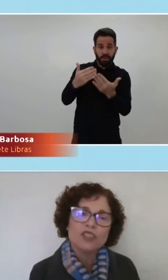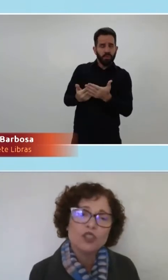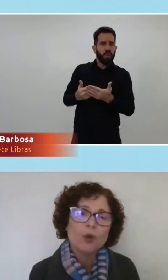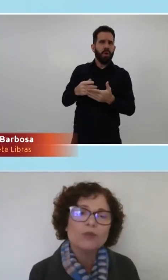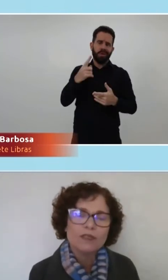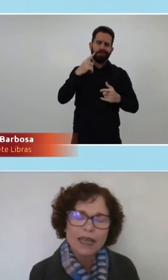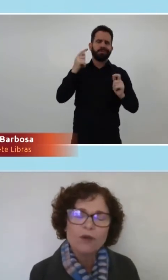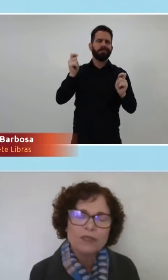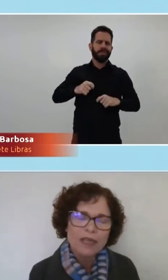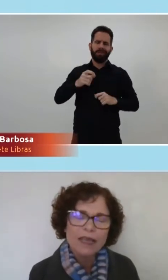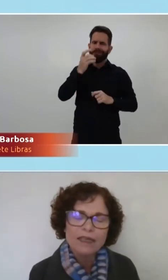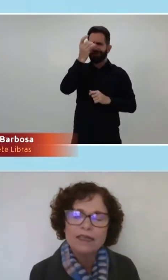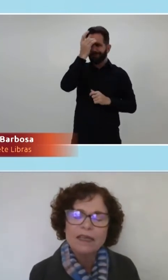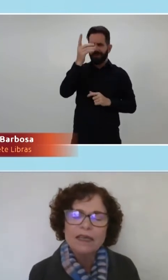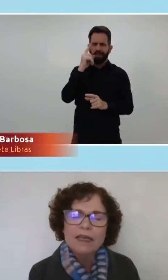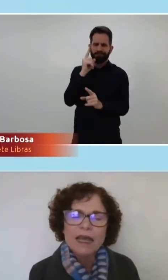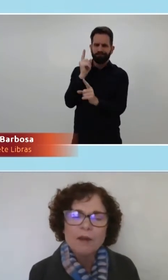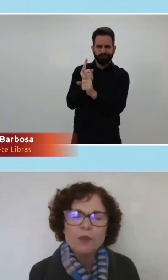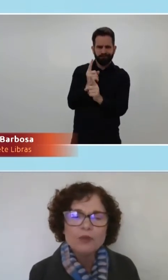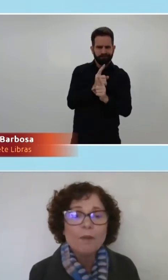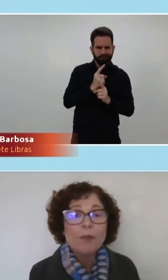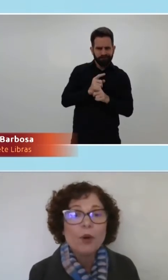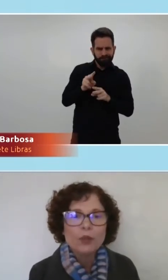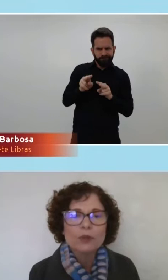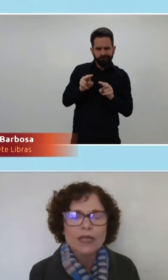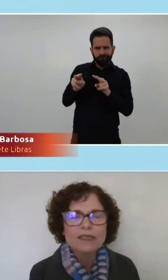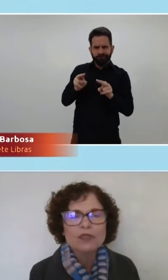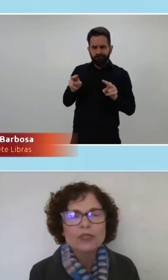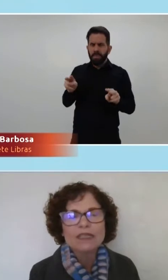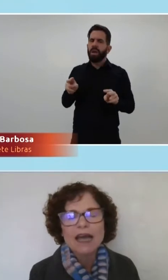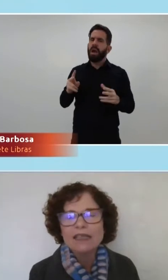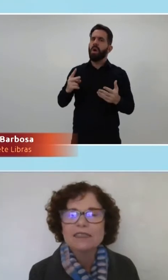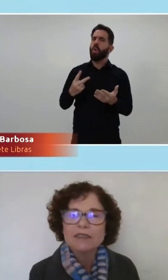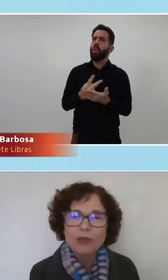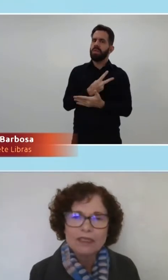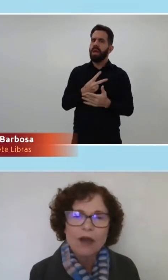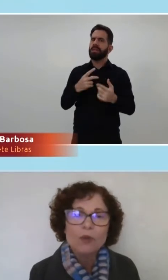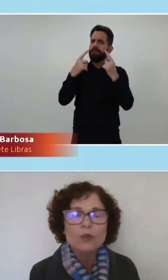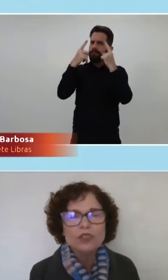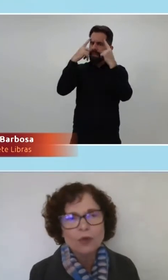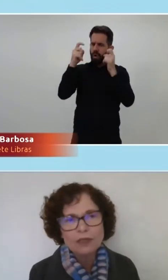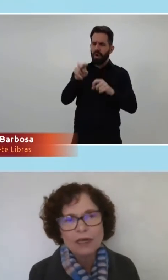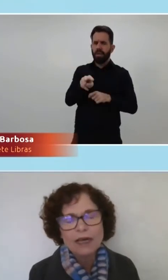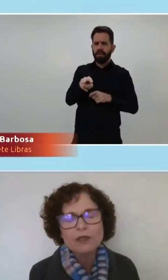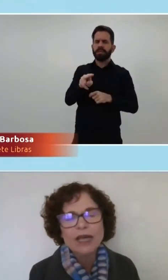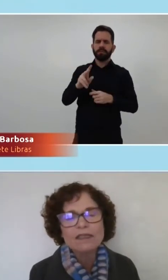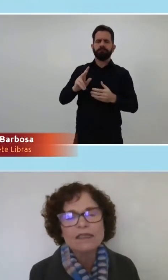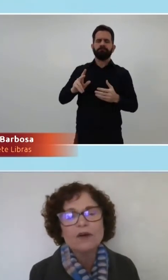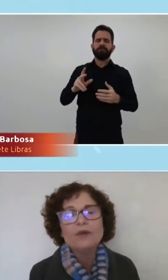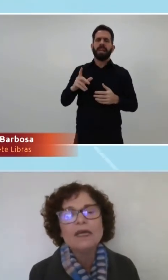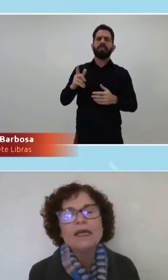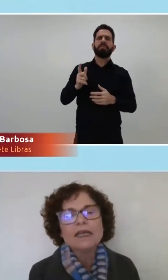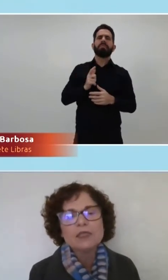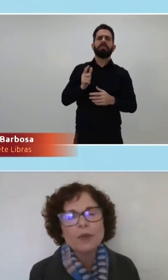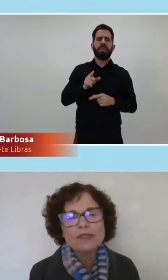denúncias e a gente, né, consegue, né, muito apoio dessas unidades, tanto a saúde quanto a educação, nesse processo